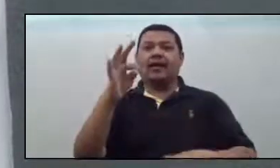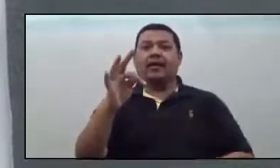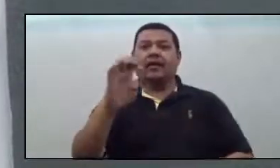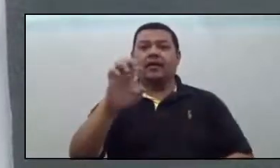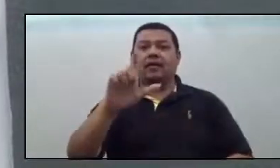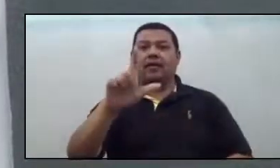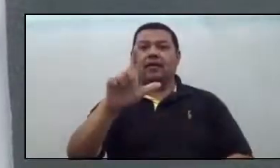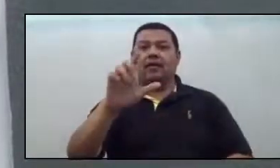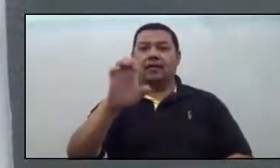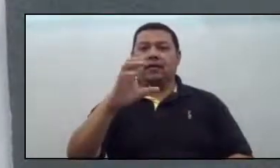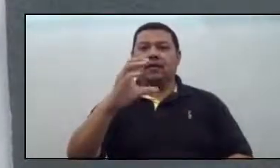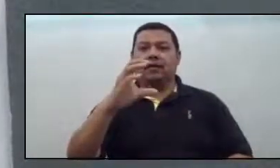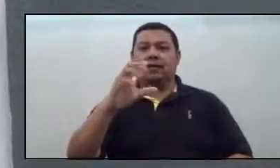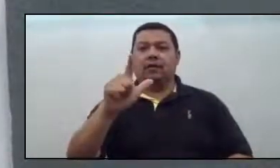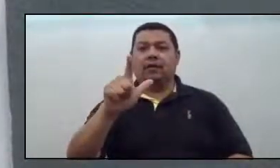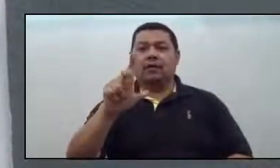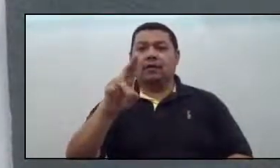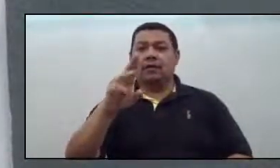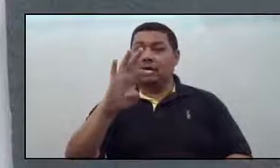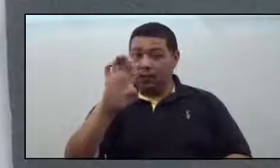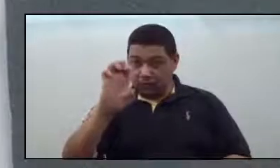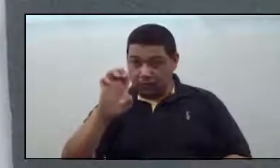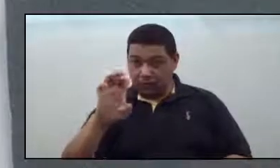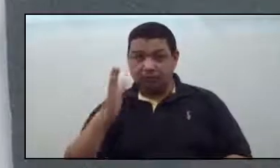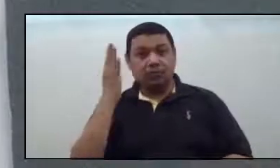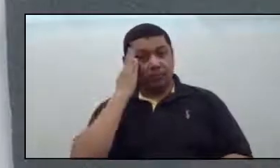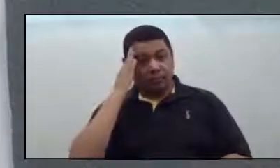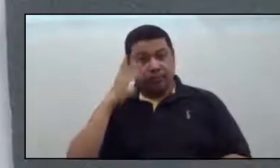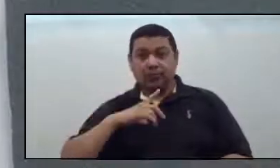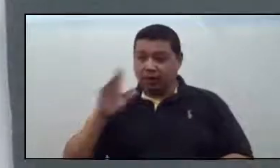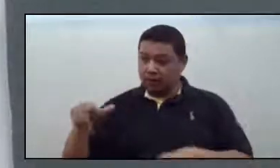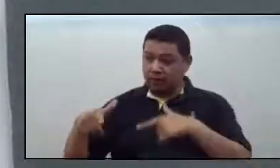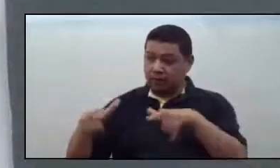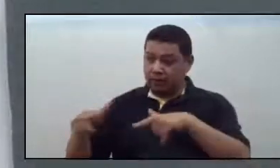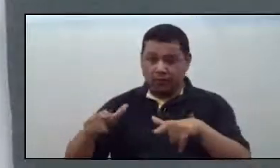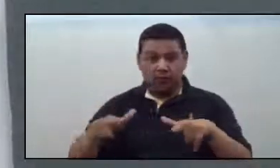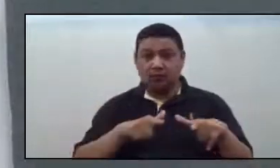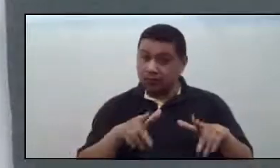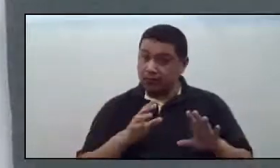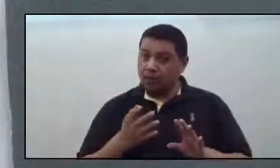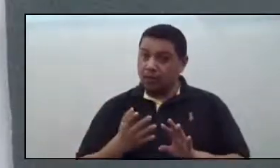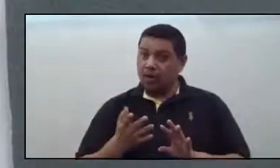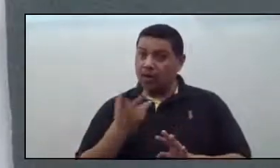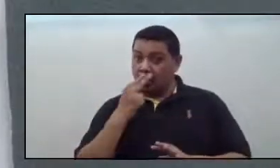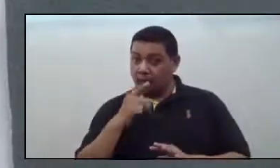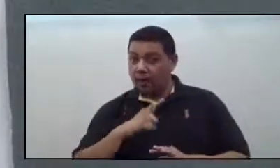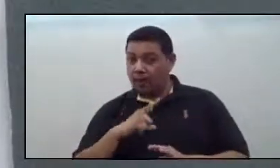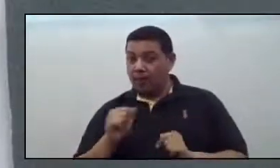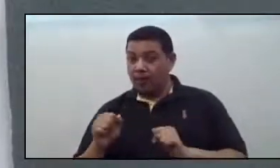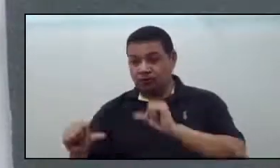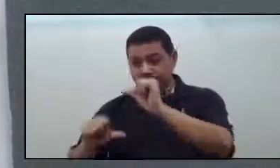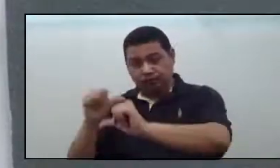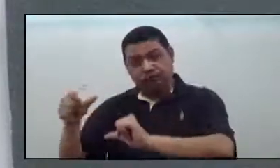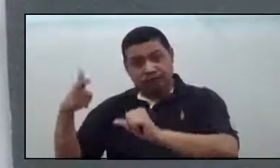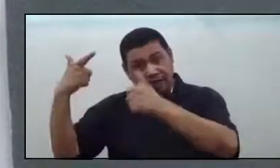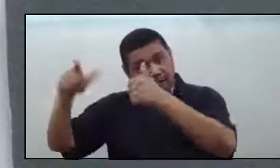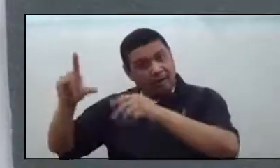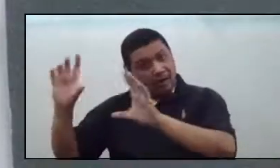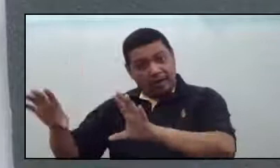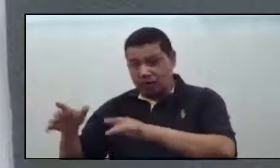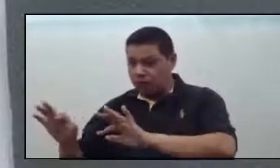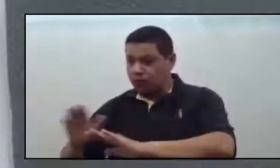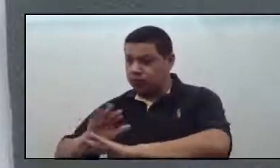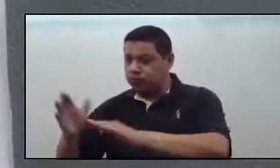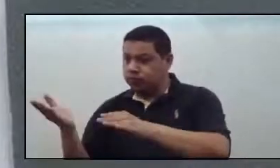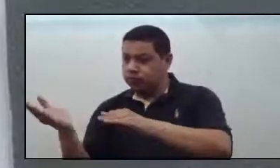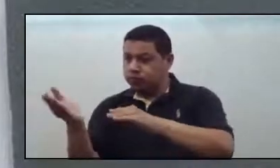Sabemos que o prefeito fez uma ação lá agora essa semana, determinando que realmente aquele espaço fosse recuperado, que se implantasse ali um espaço